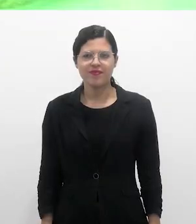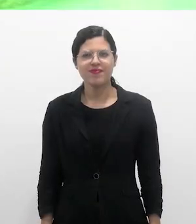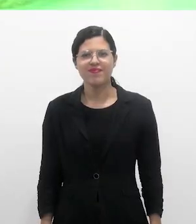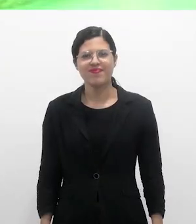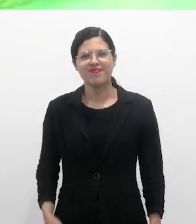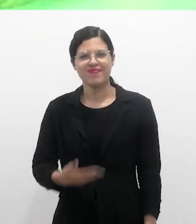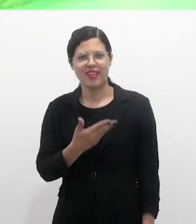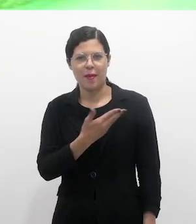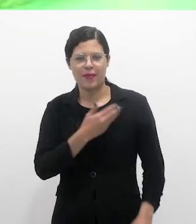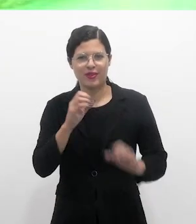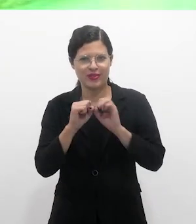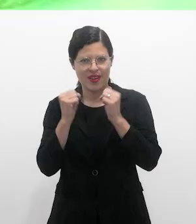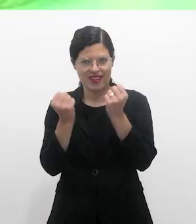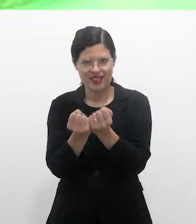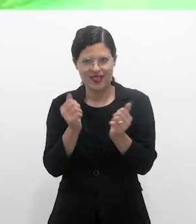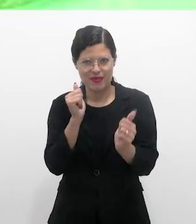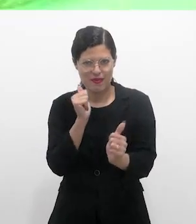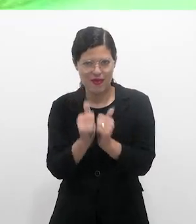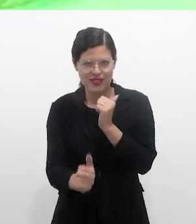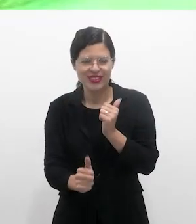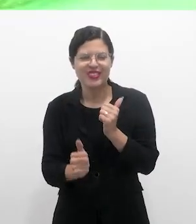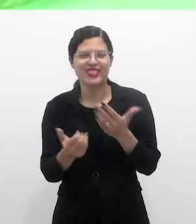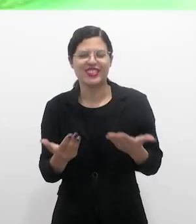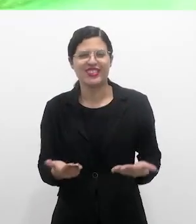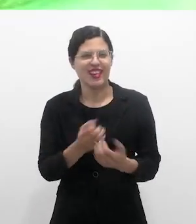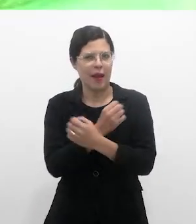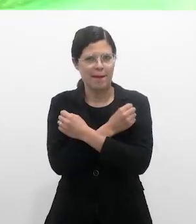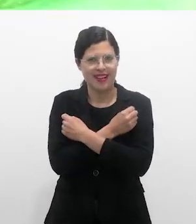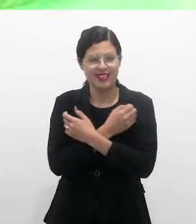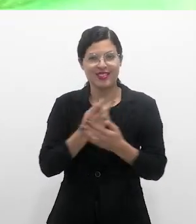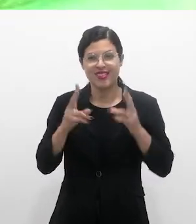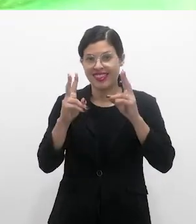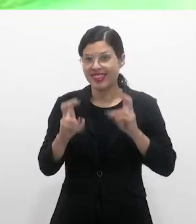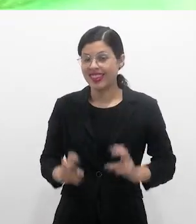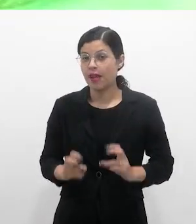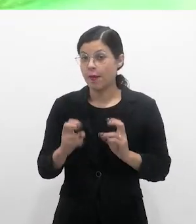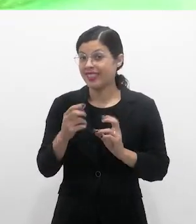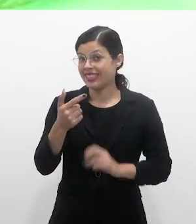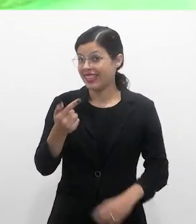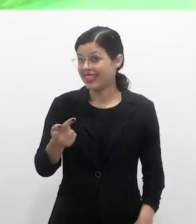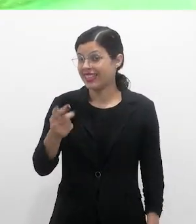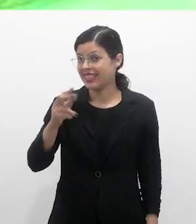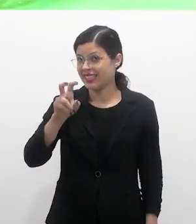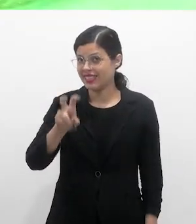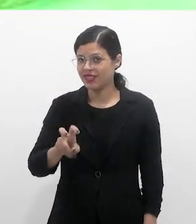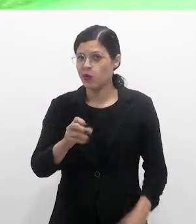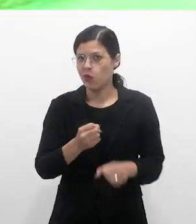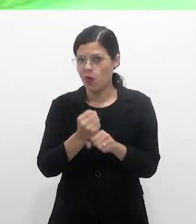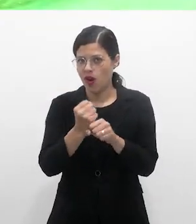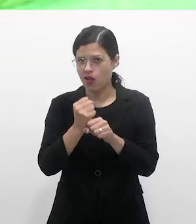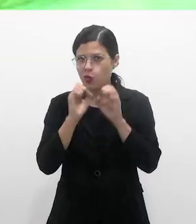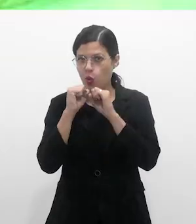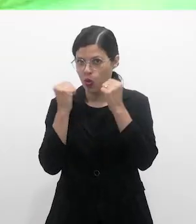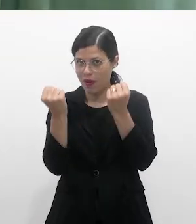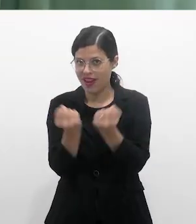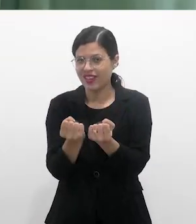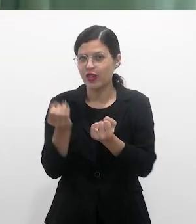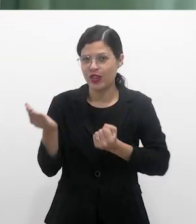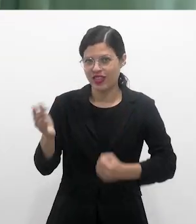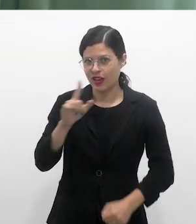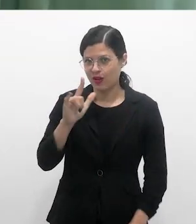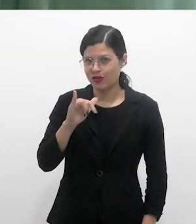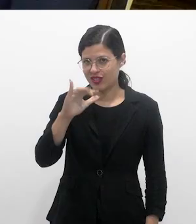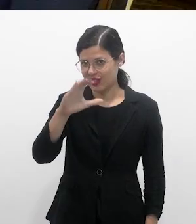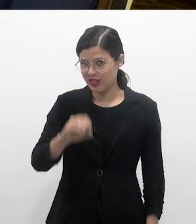Alô, amigos do Arena Esportiva, aquele abraço com o tema do programa, os 75 anos do Maracanã. Aqui tem o